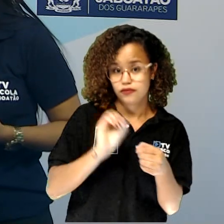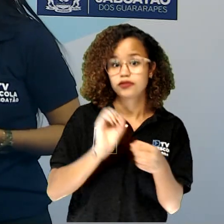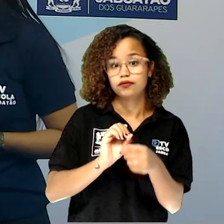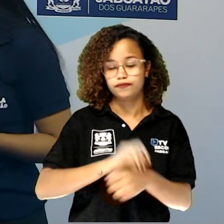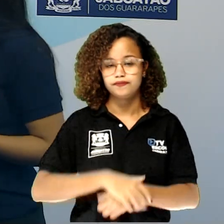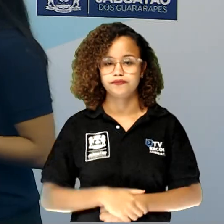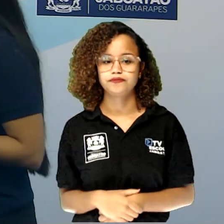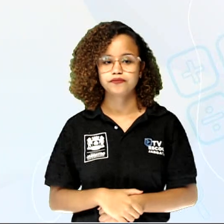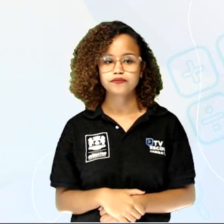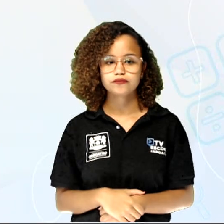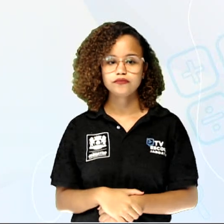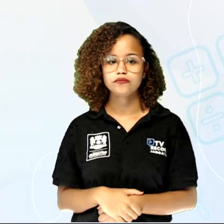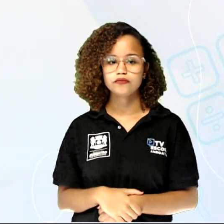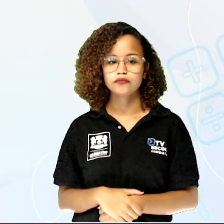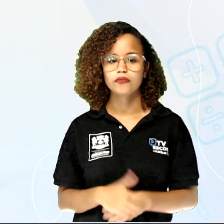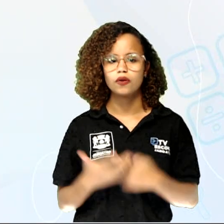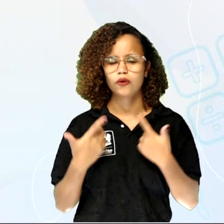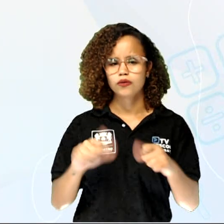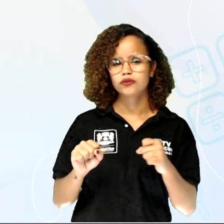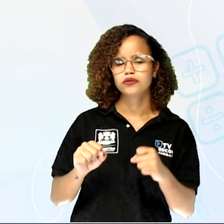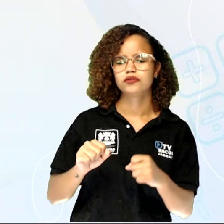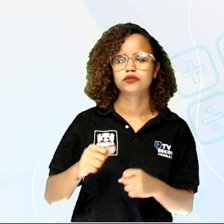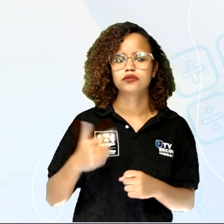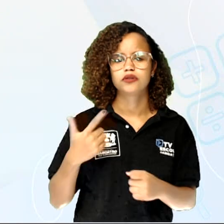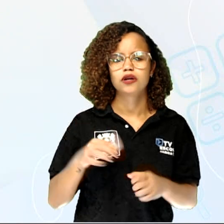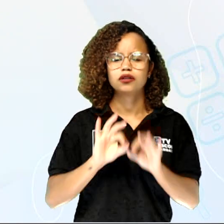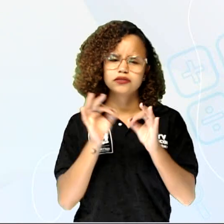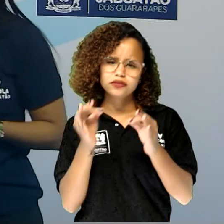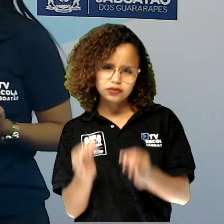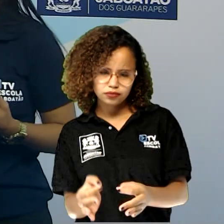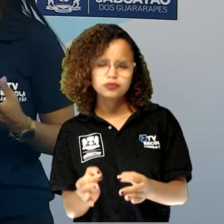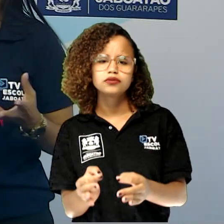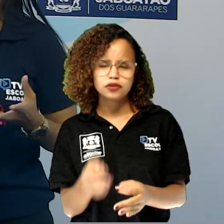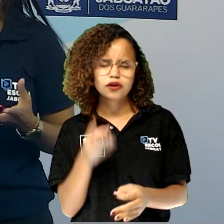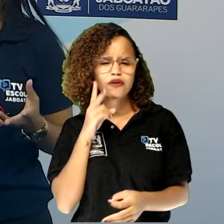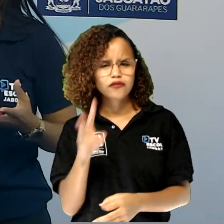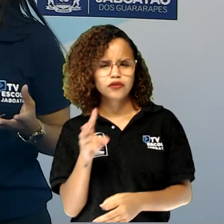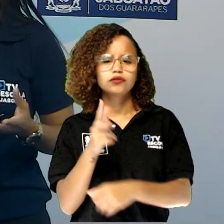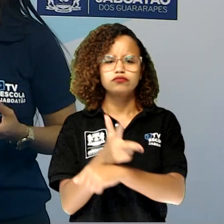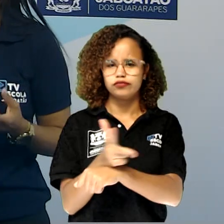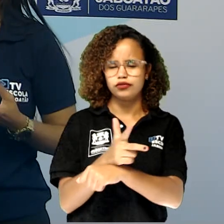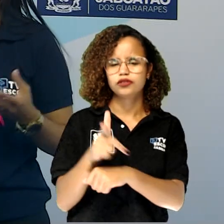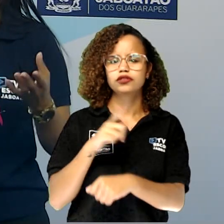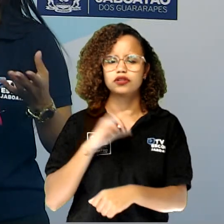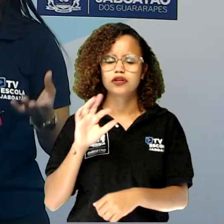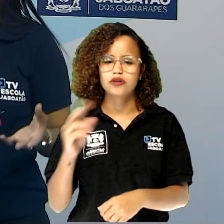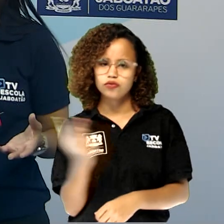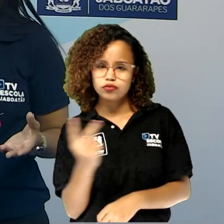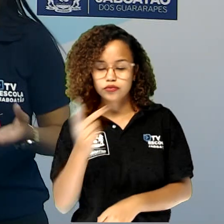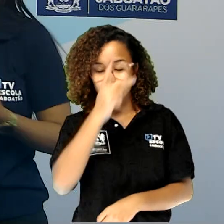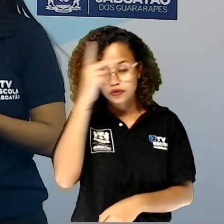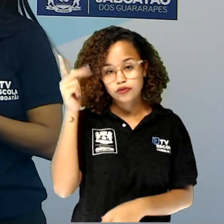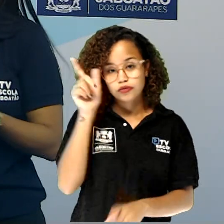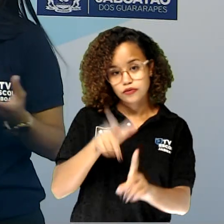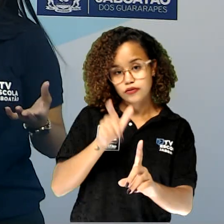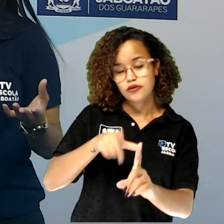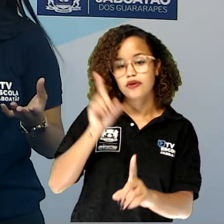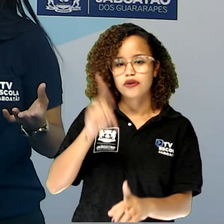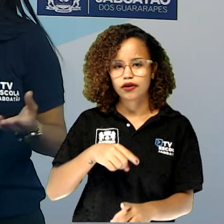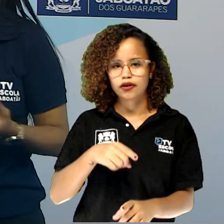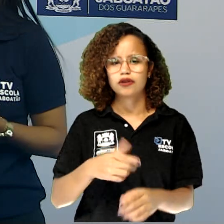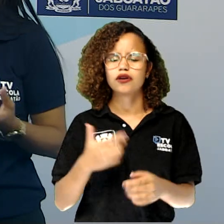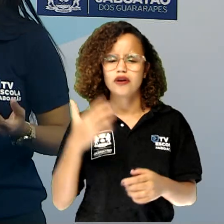anedota. Linguagem simples e coloquial, a gente viu no vídeo que a linguagem utilizada entre os dois personagens era uma